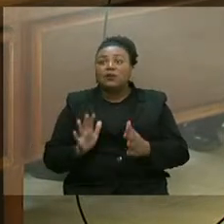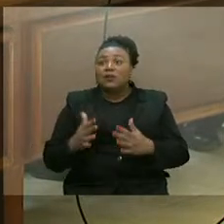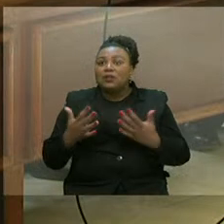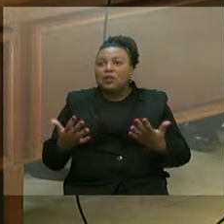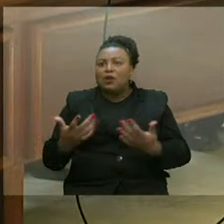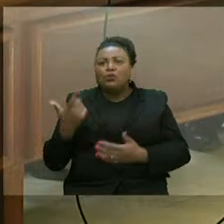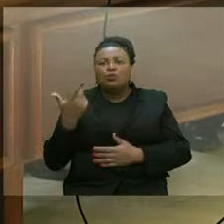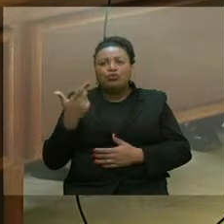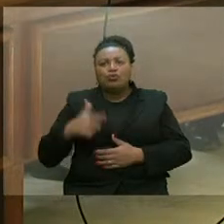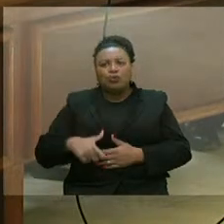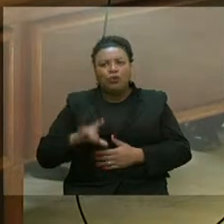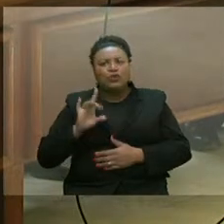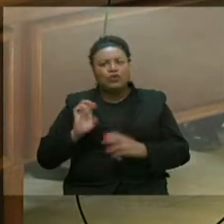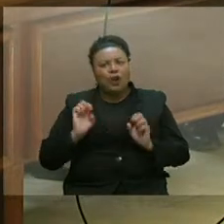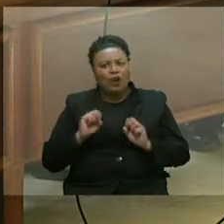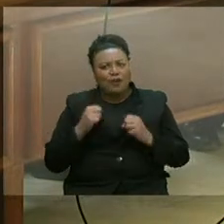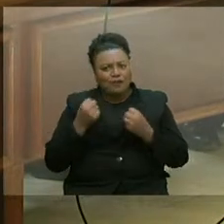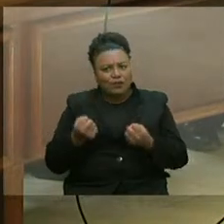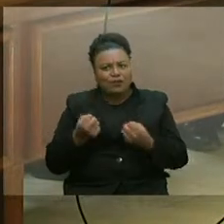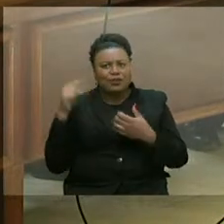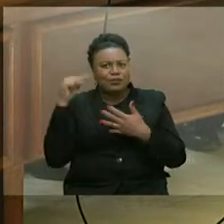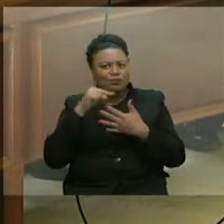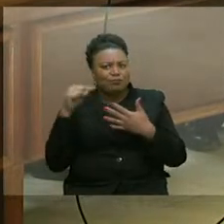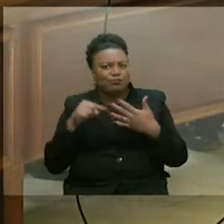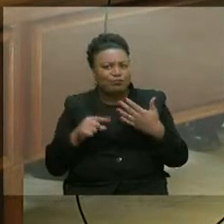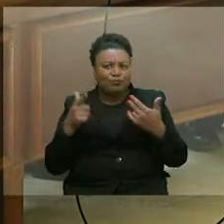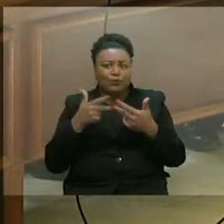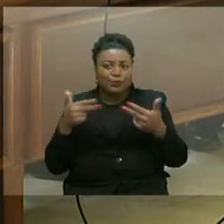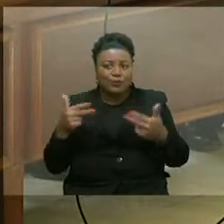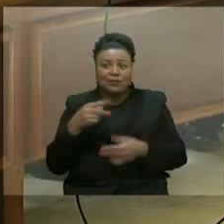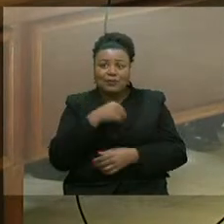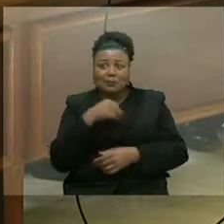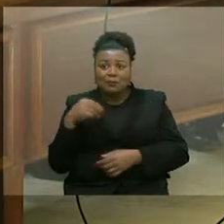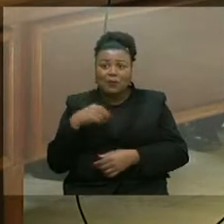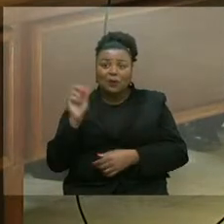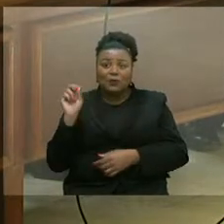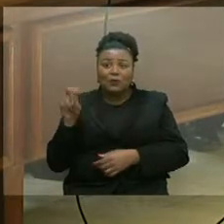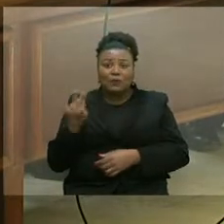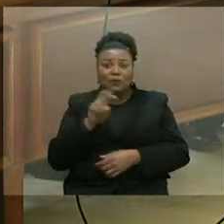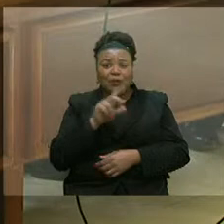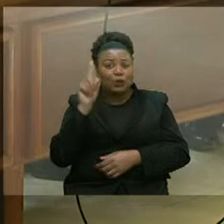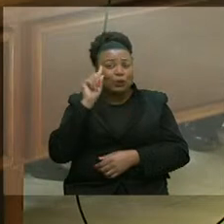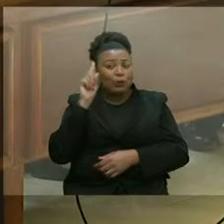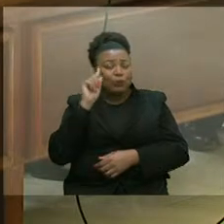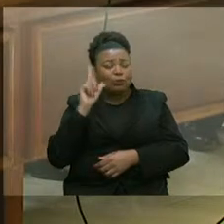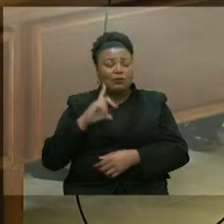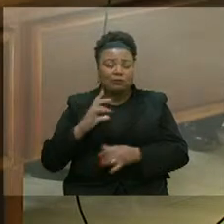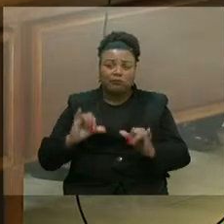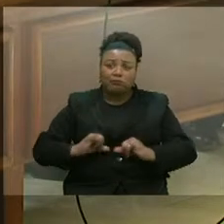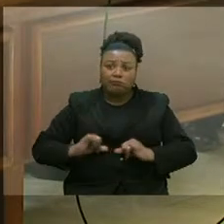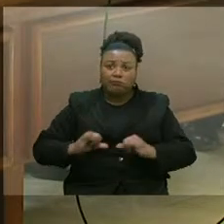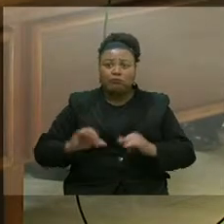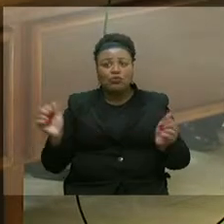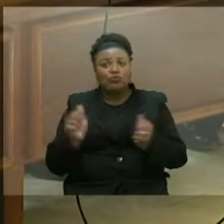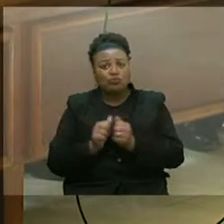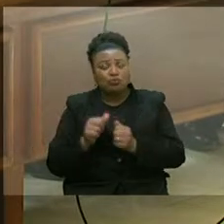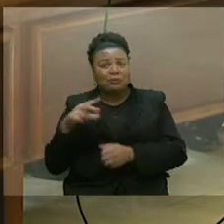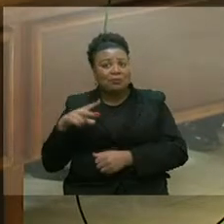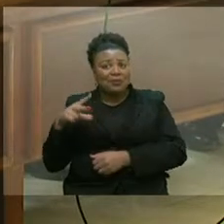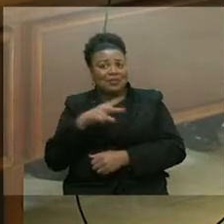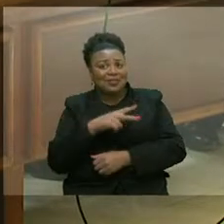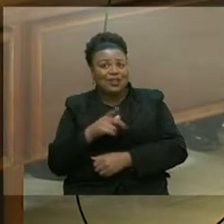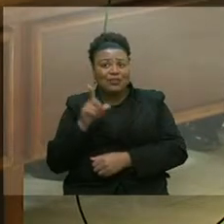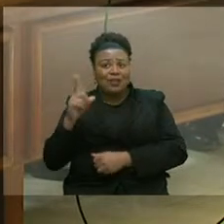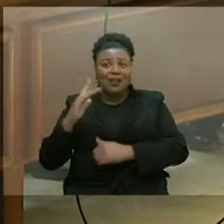Então, mais uma vez, só reforçando essas questões que os médicos veem todos os dias e que estão sofrendo junto com os pacientes